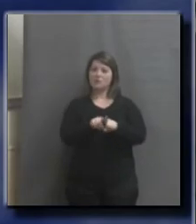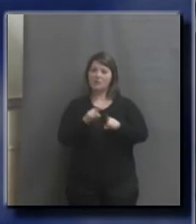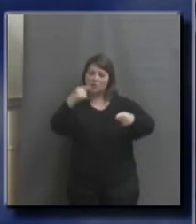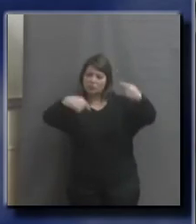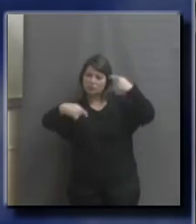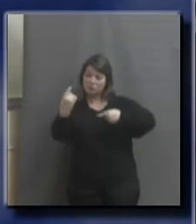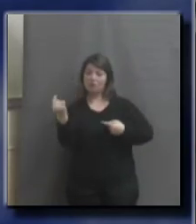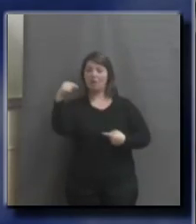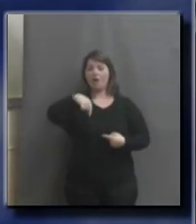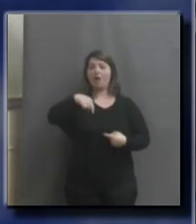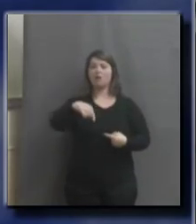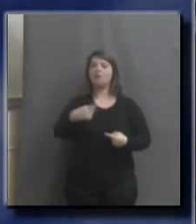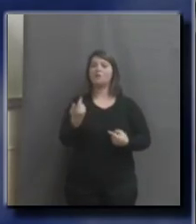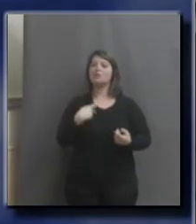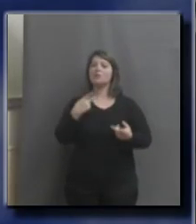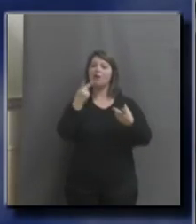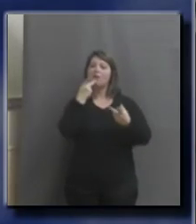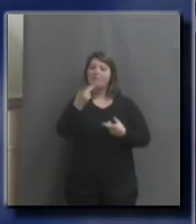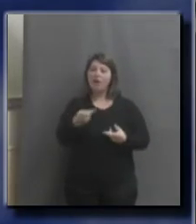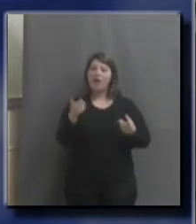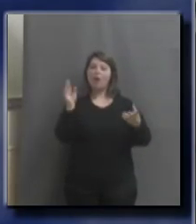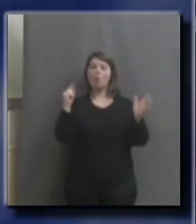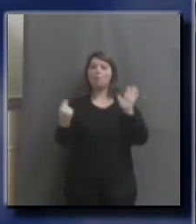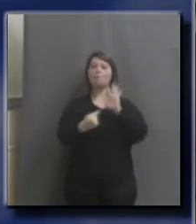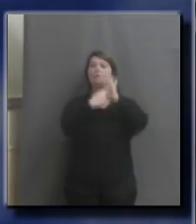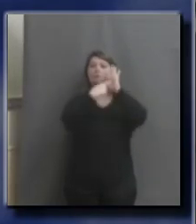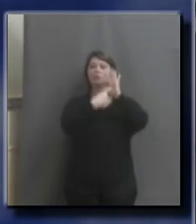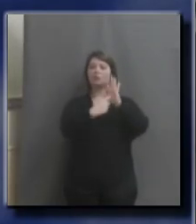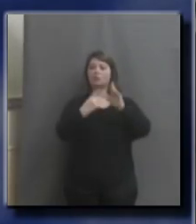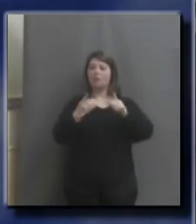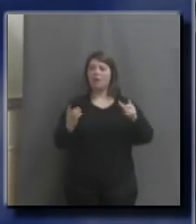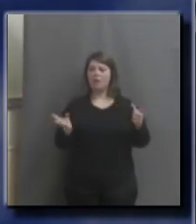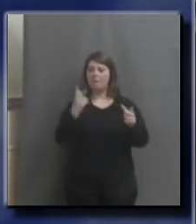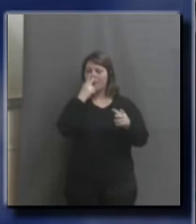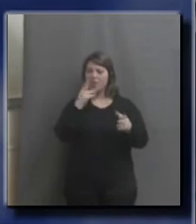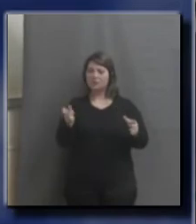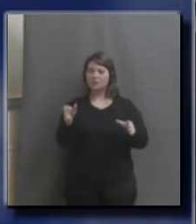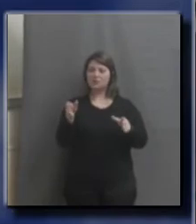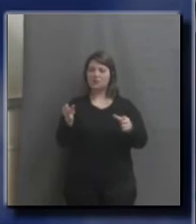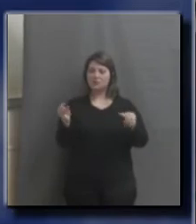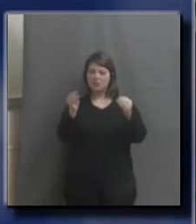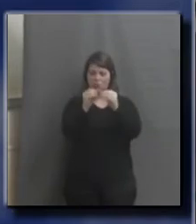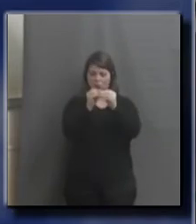nesse momento. Então, a minha fala tem o objetivo bem de introduzir